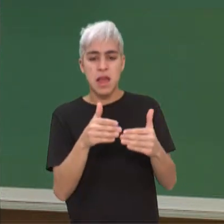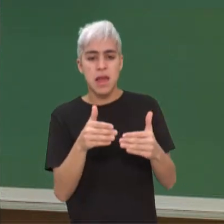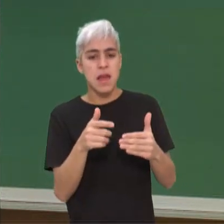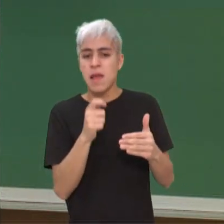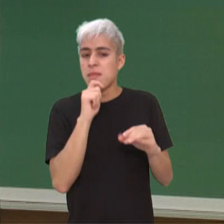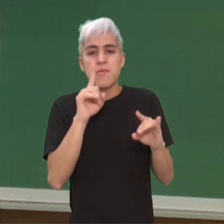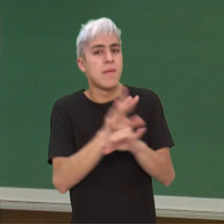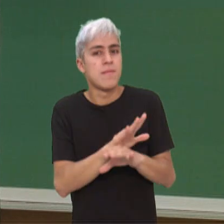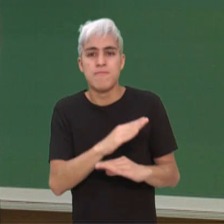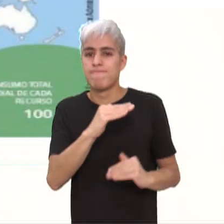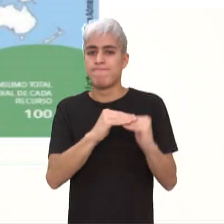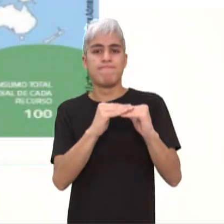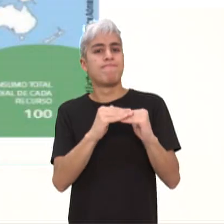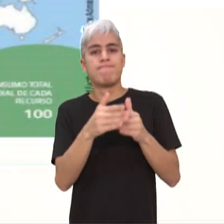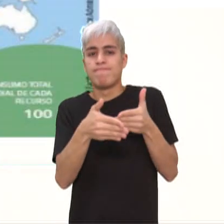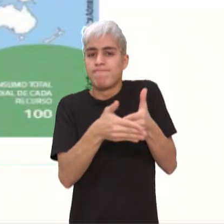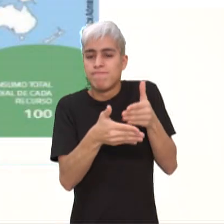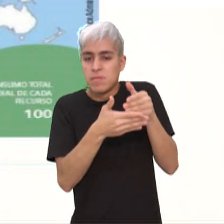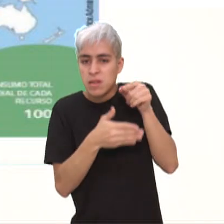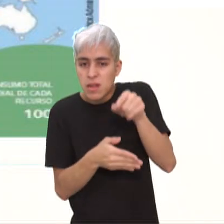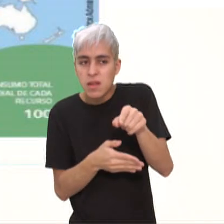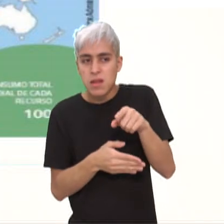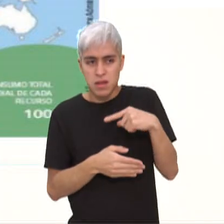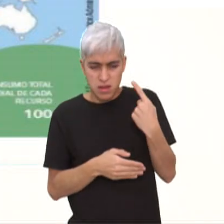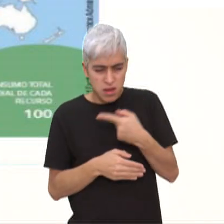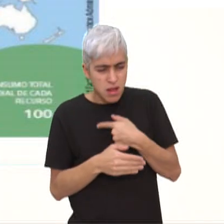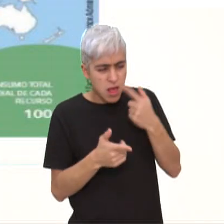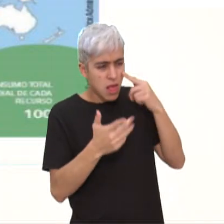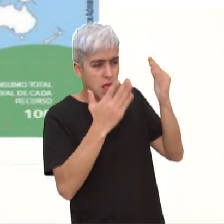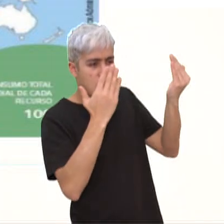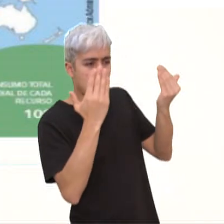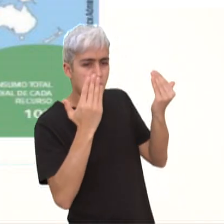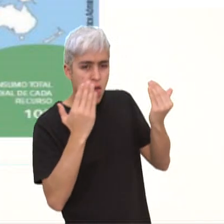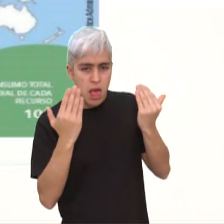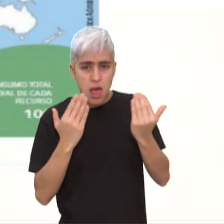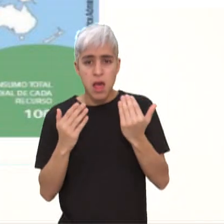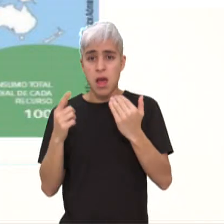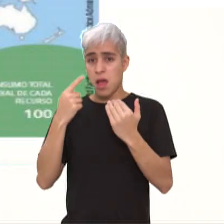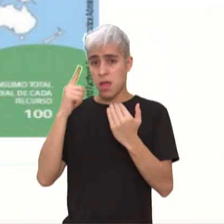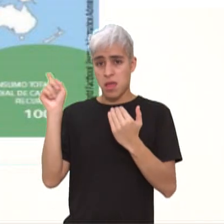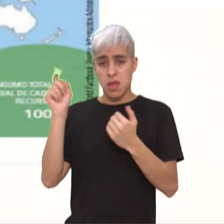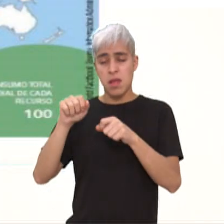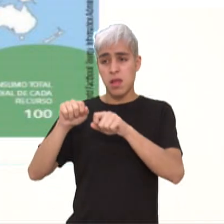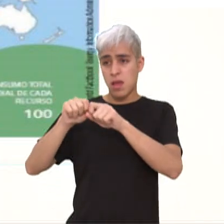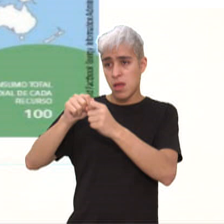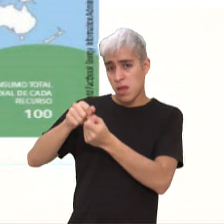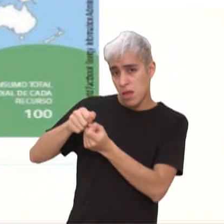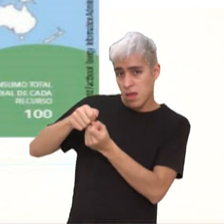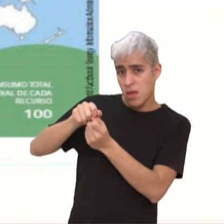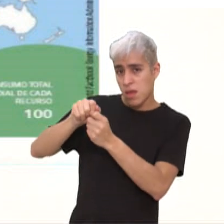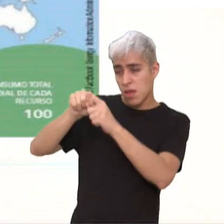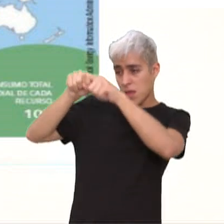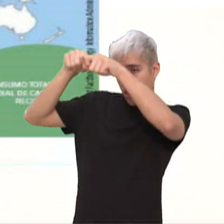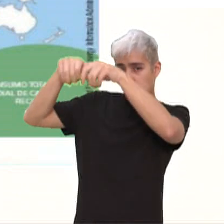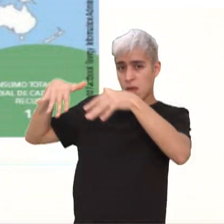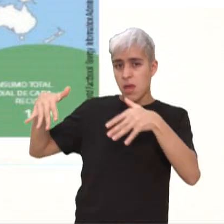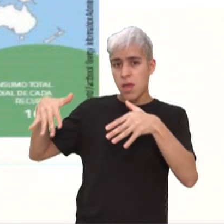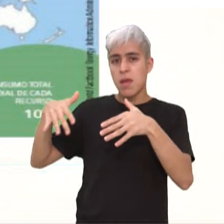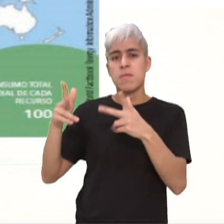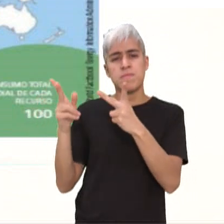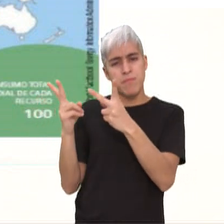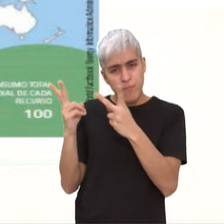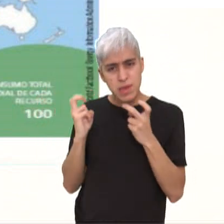subdesenvolvidas, e à medida que nós vamos observando no gráfico, a gente vai vendo que as